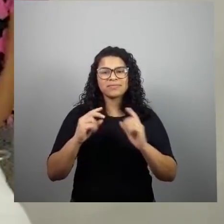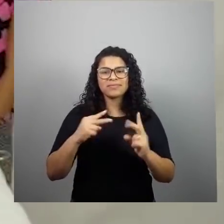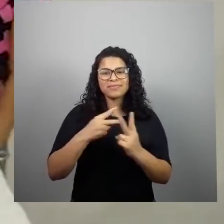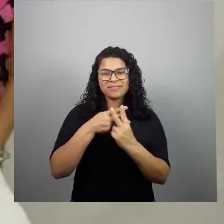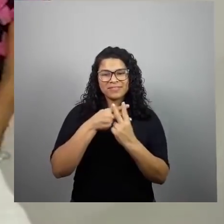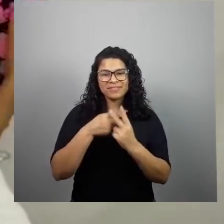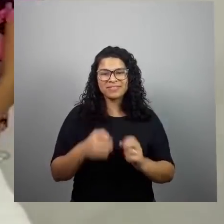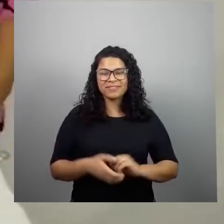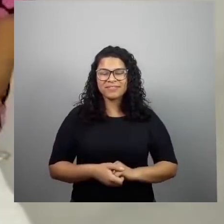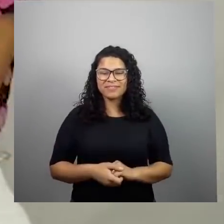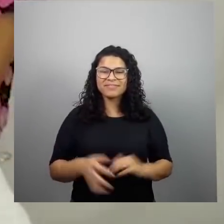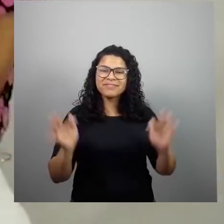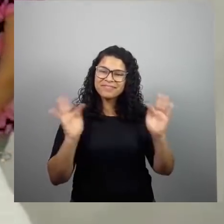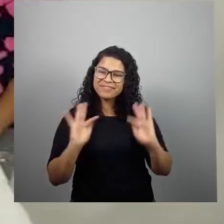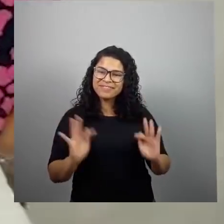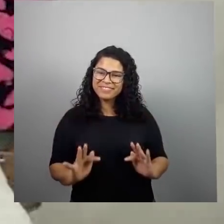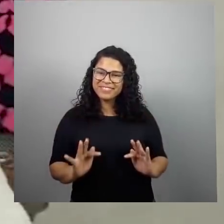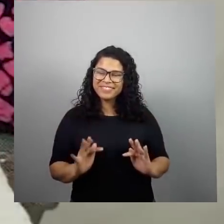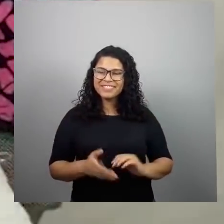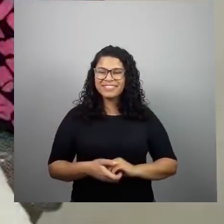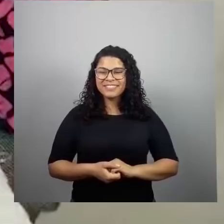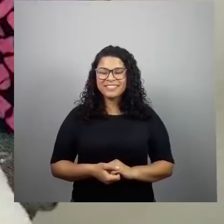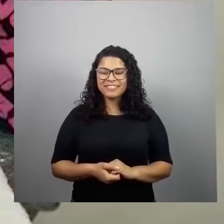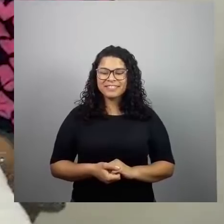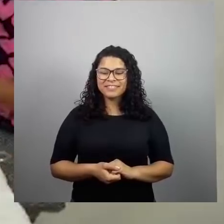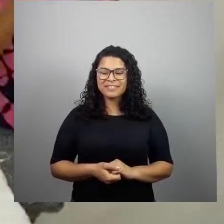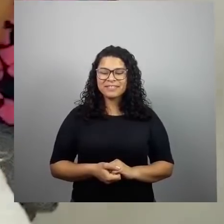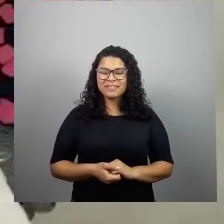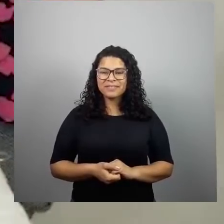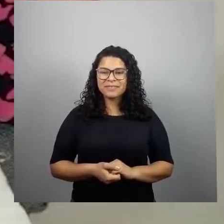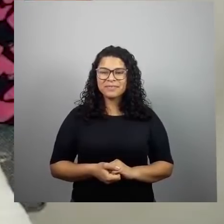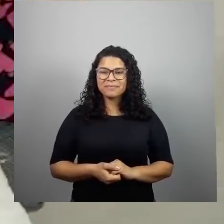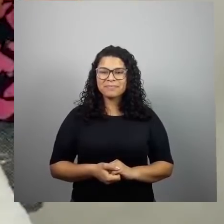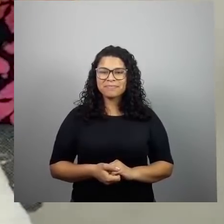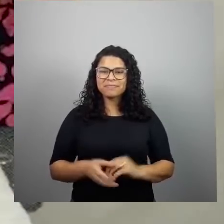Ficarei feliz em vê-los. Tudo bem?